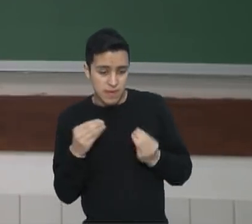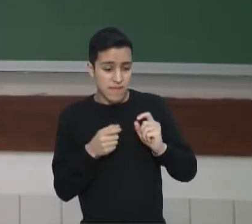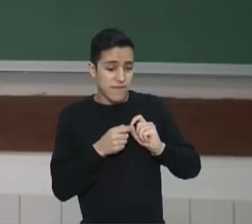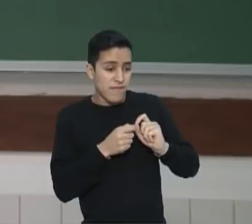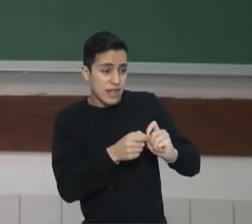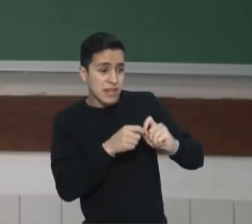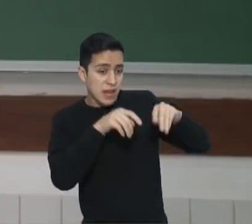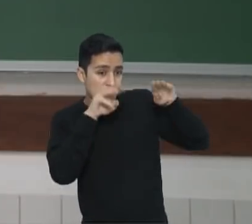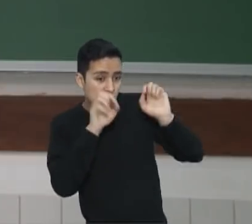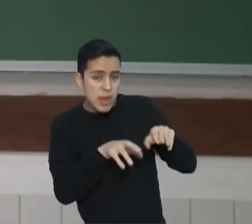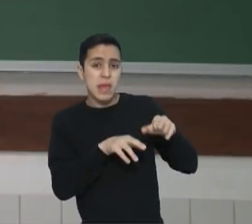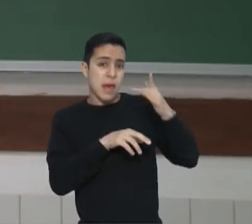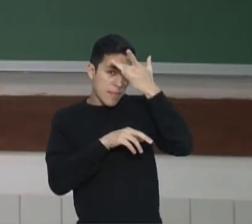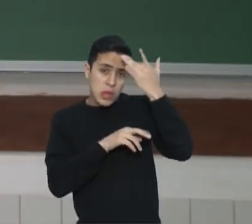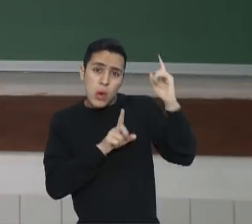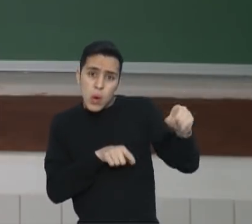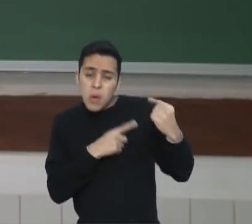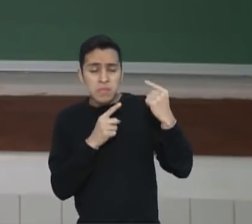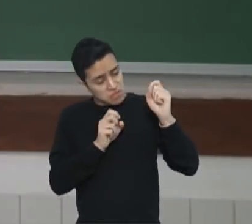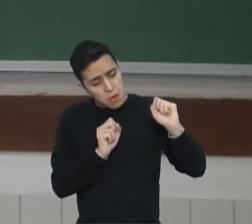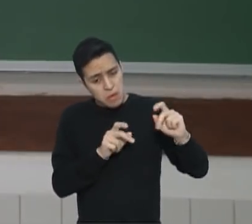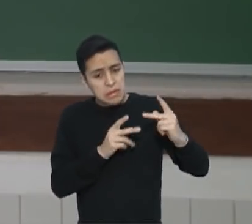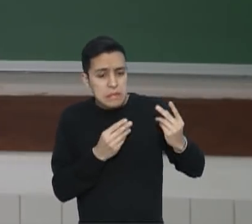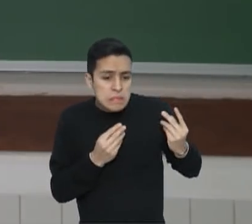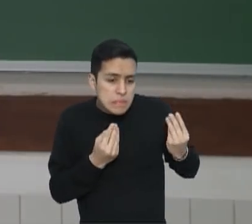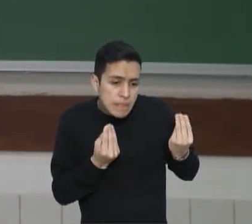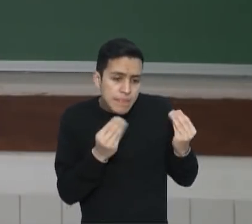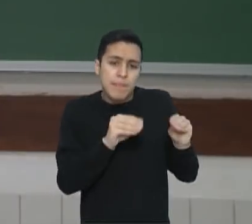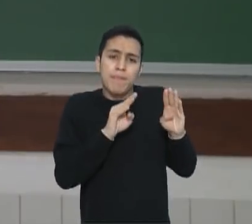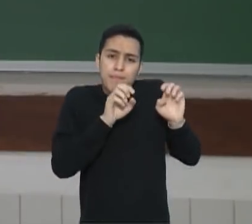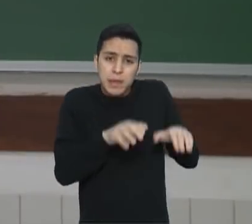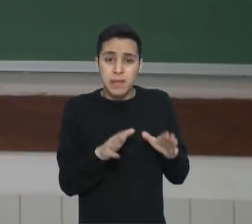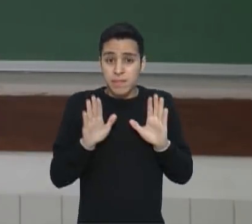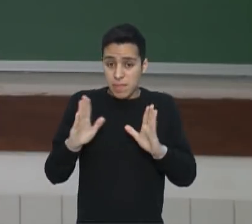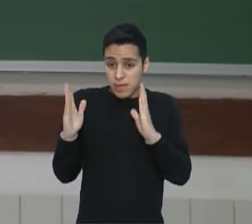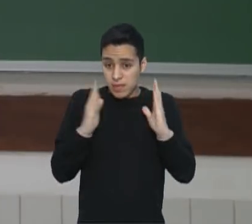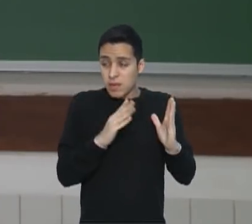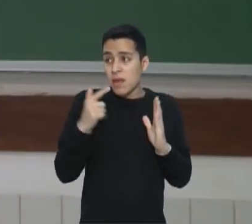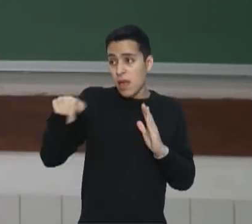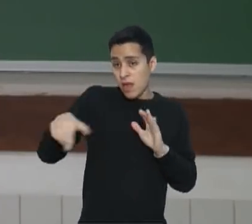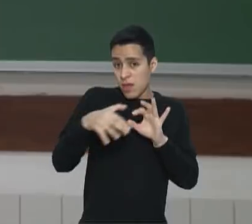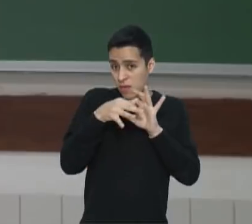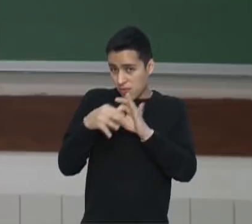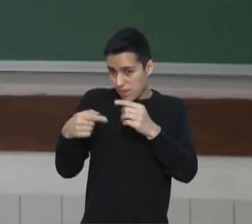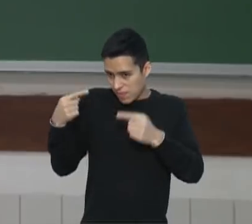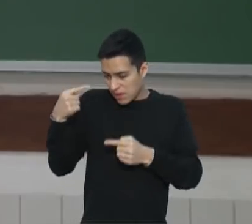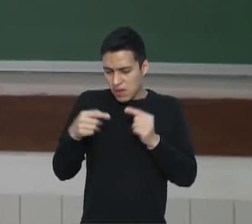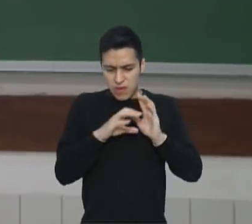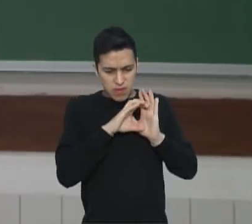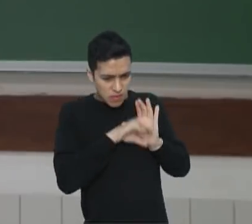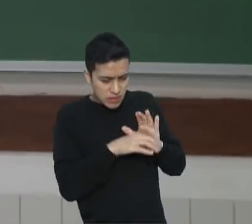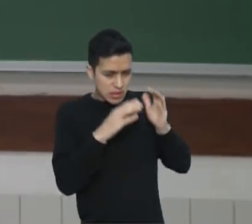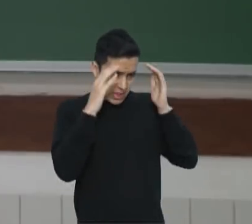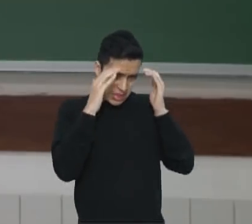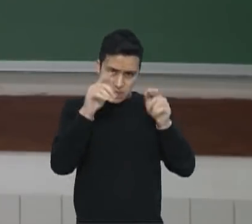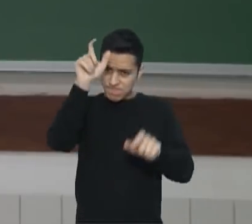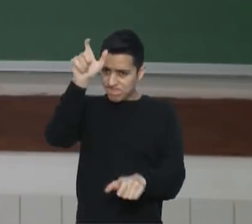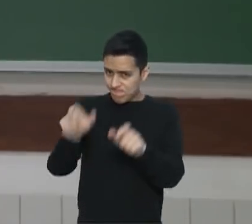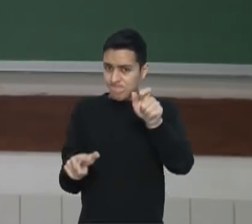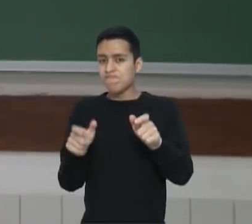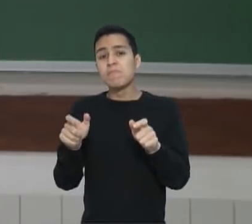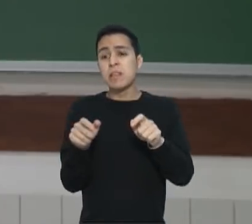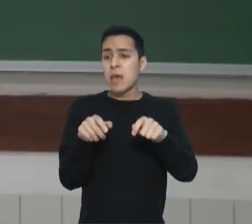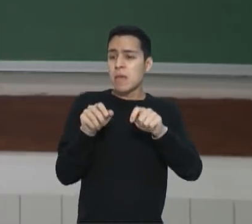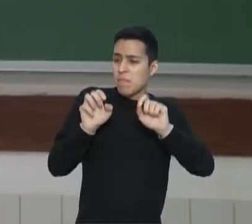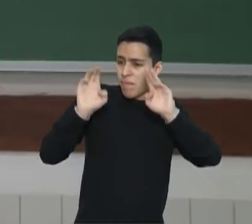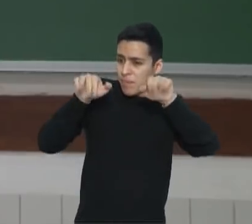ao adversário. Nós já vimos isso em outros líderes religiosos. E aqui, num contexto político, essa concepção da não violência, do respeito, de fazer o bem ao